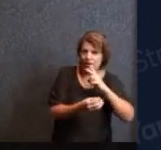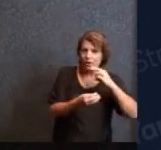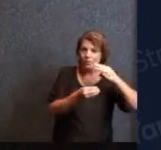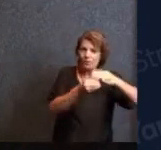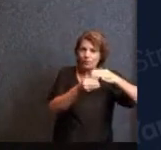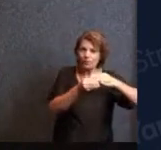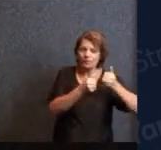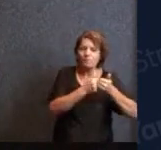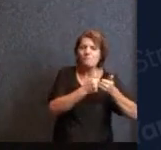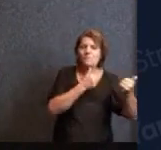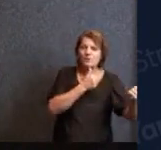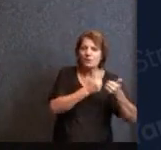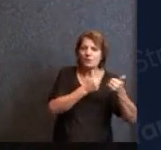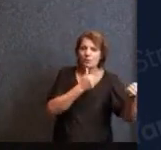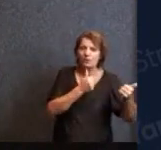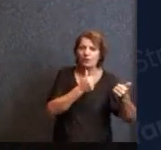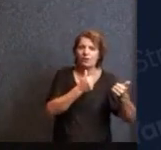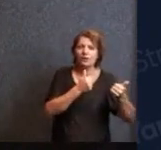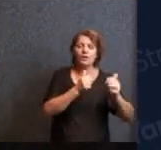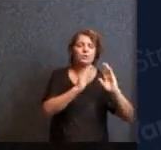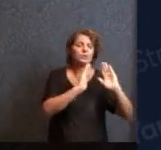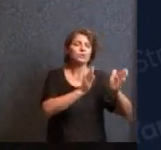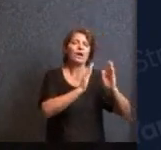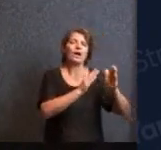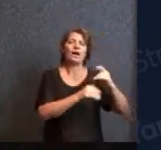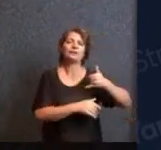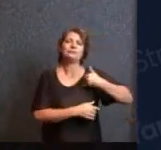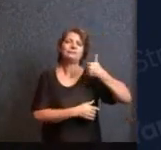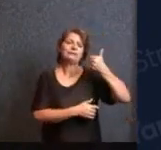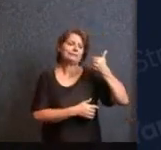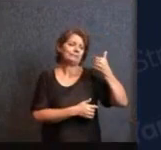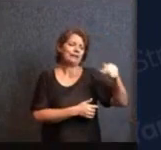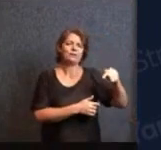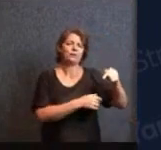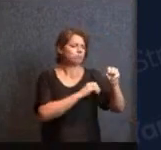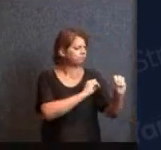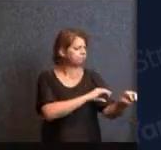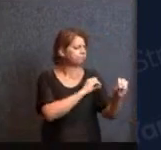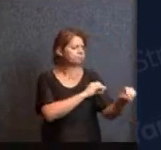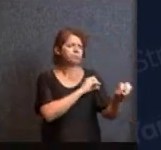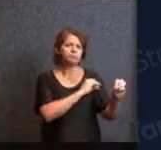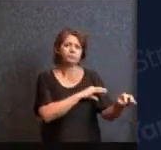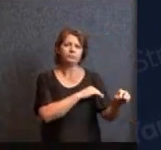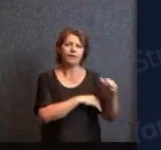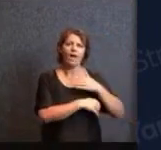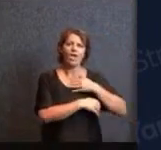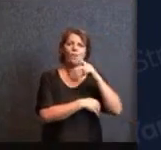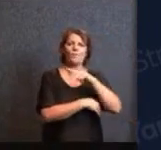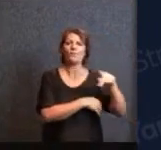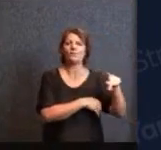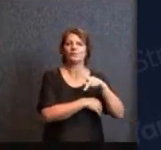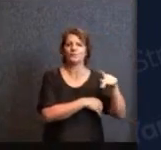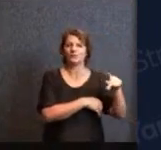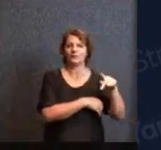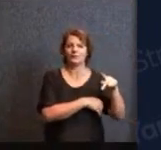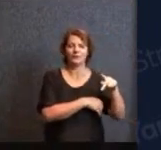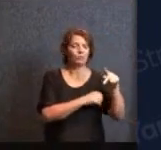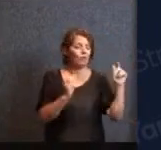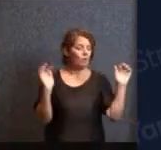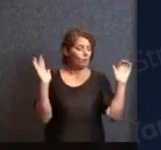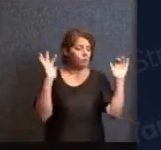vizinho a Sobral, e eu já era professora lá. E como era vizinho a Sobral, nós recebíamos alunos de